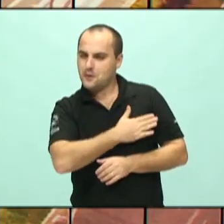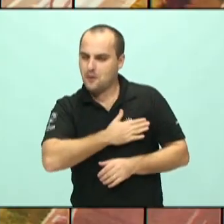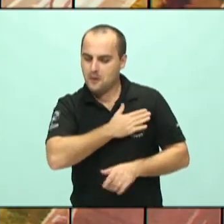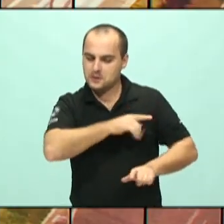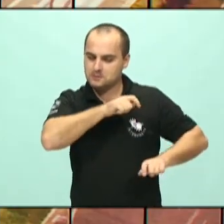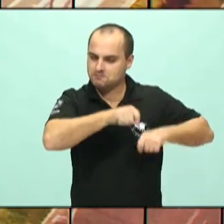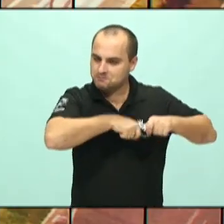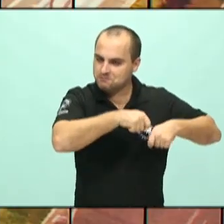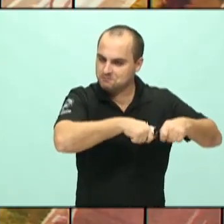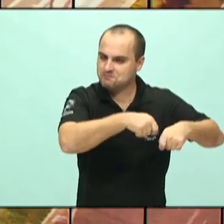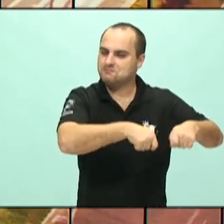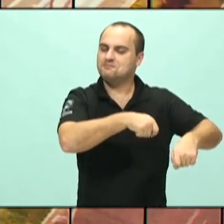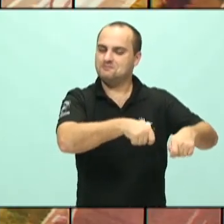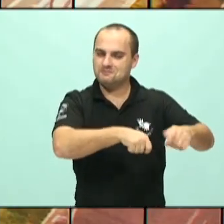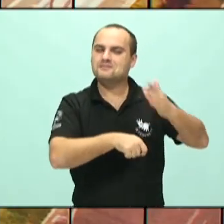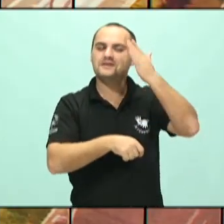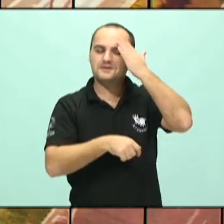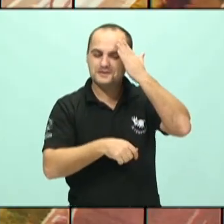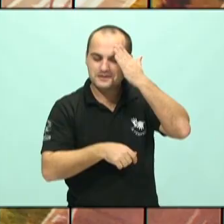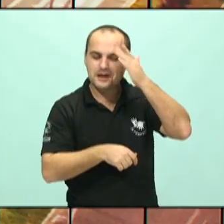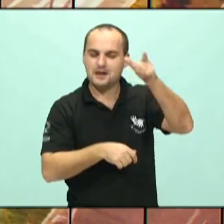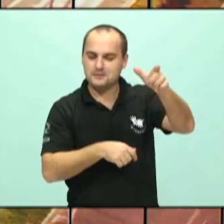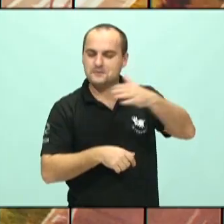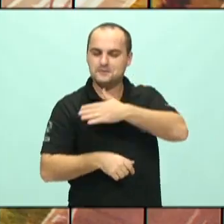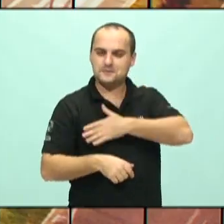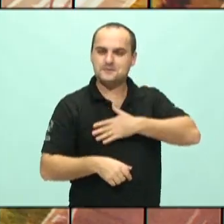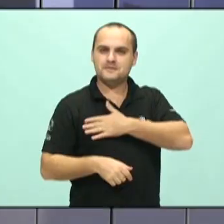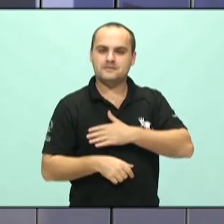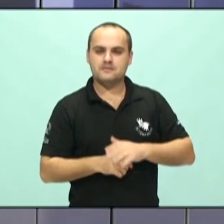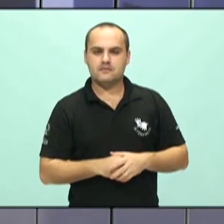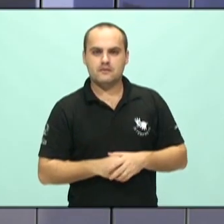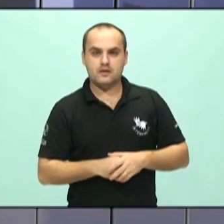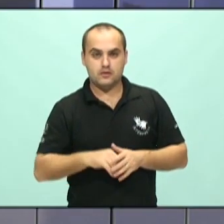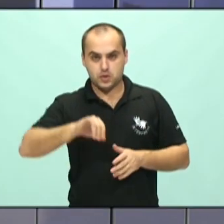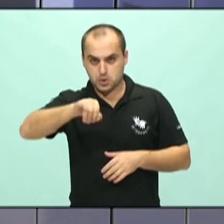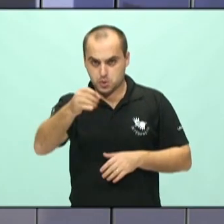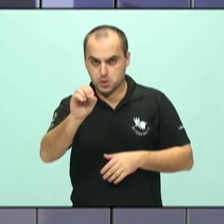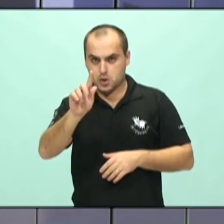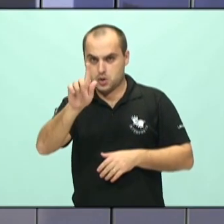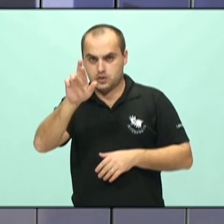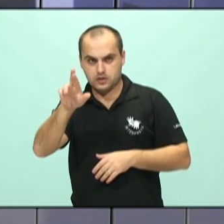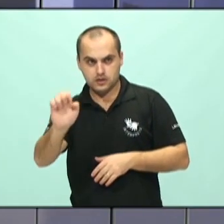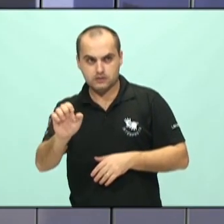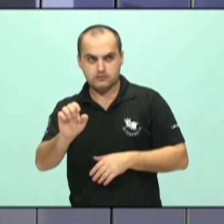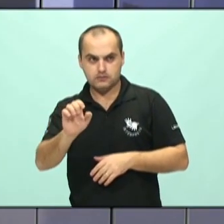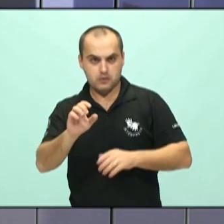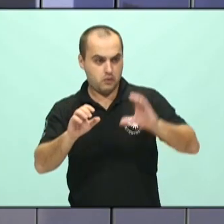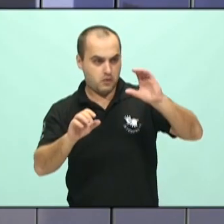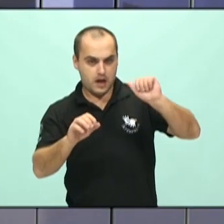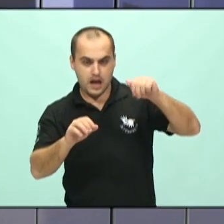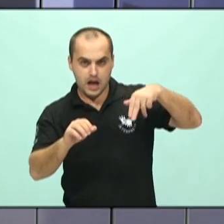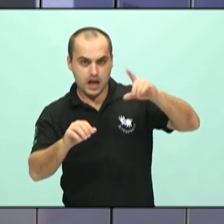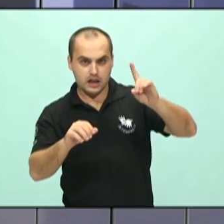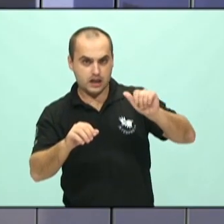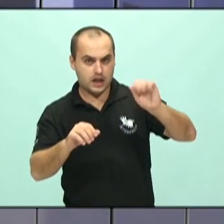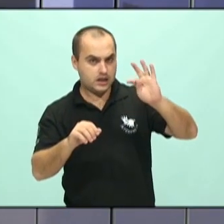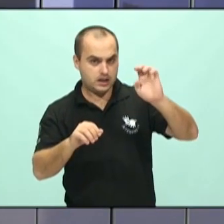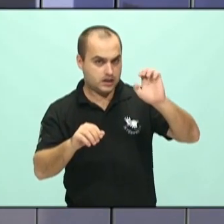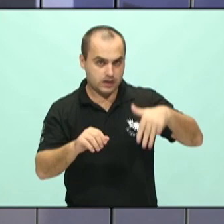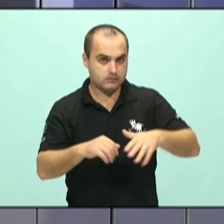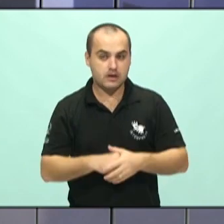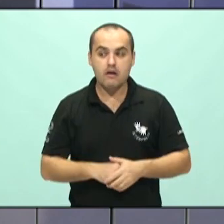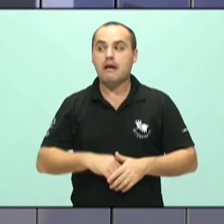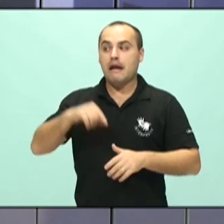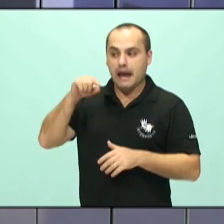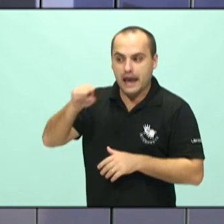e tal, é ciclista e tal, só o Jorge. O Candaten não é chegado... O Candaten é futebol. O Candaten